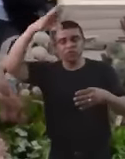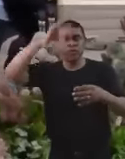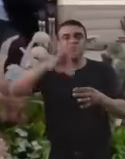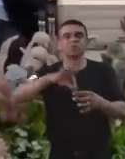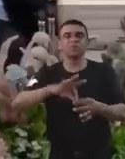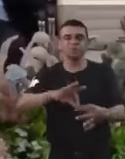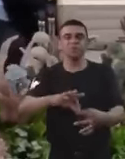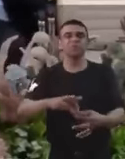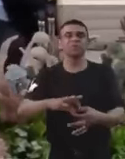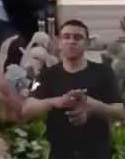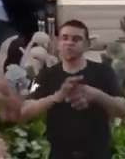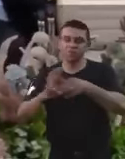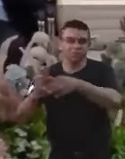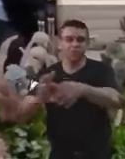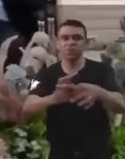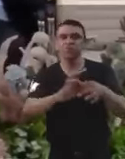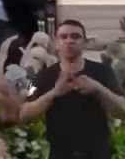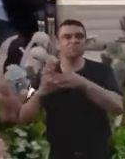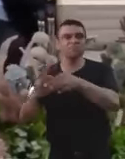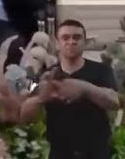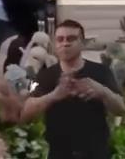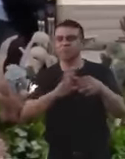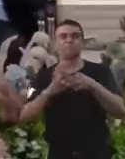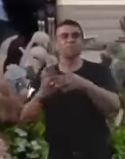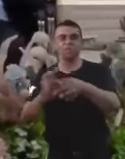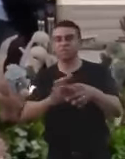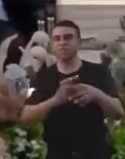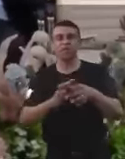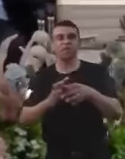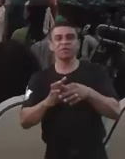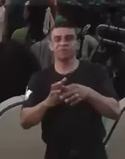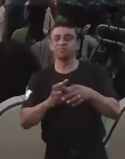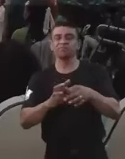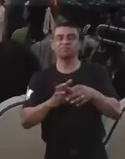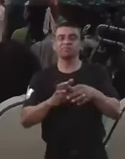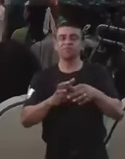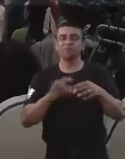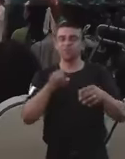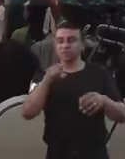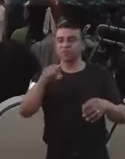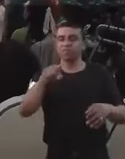da confusão. Só a galeria. Teologia da confusão.